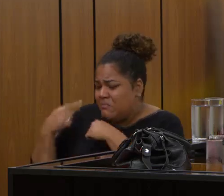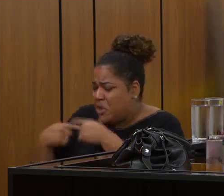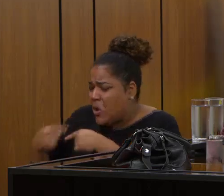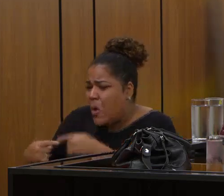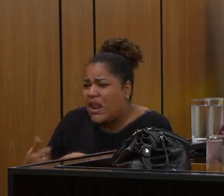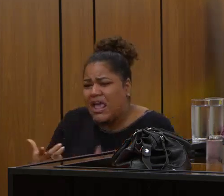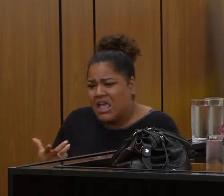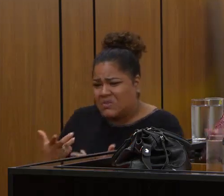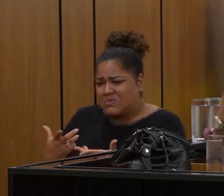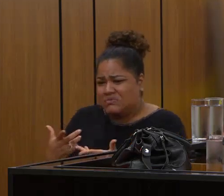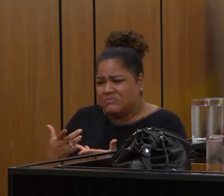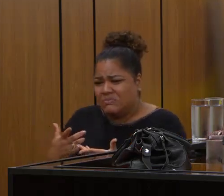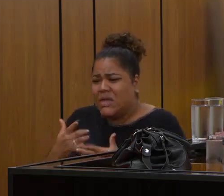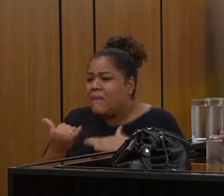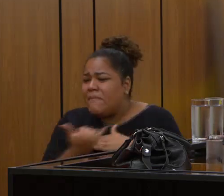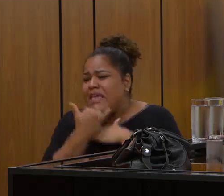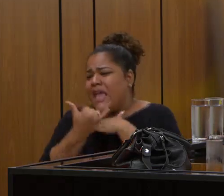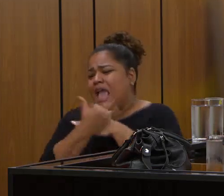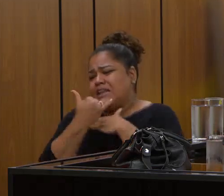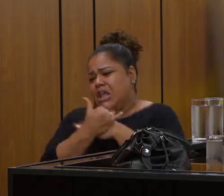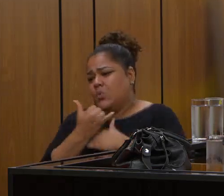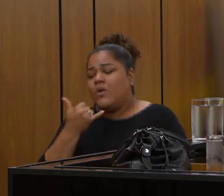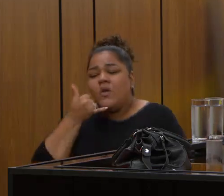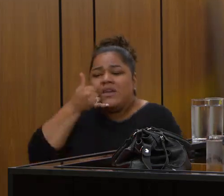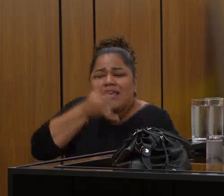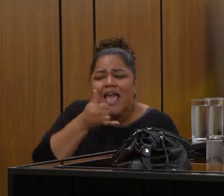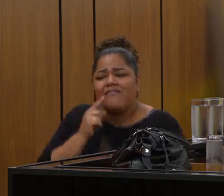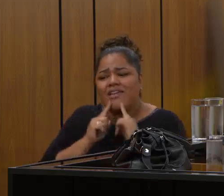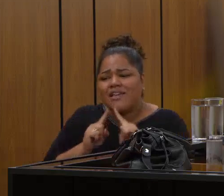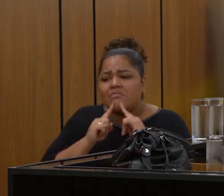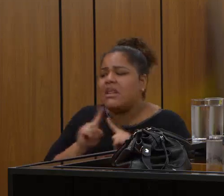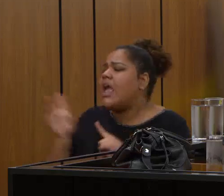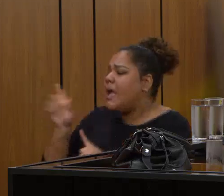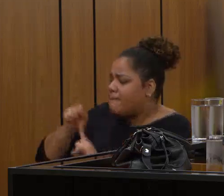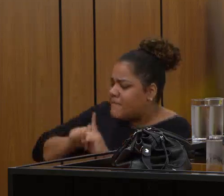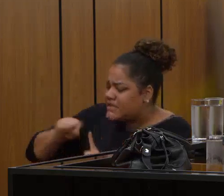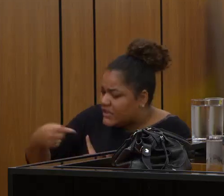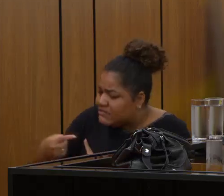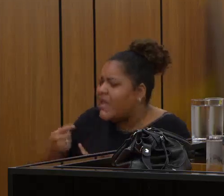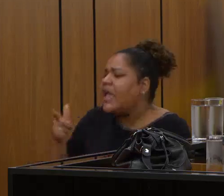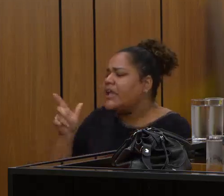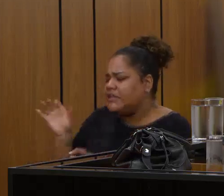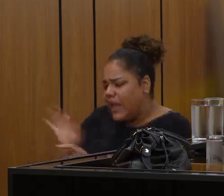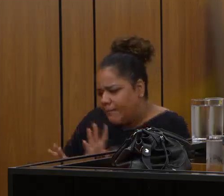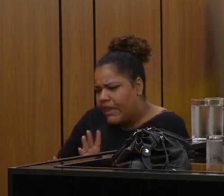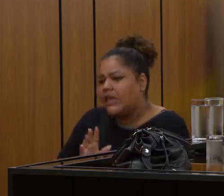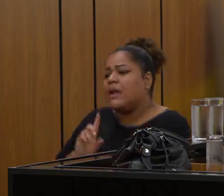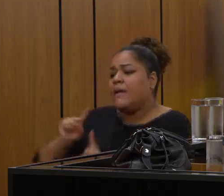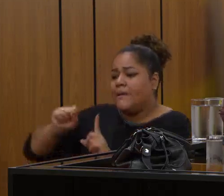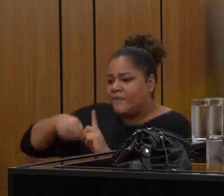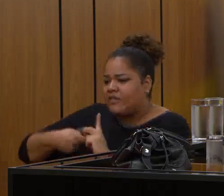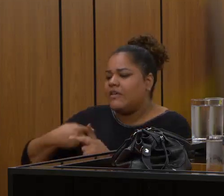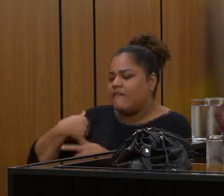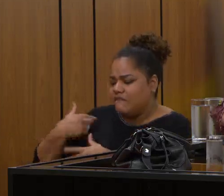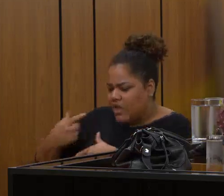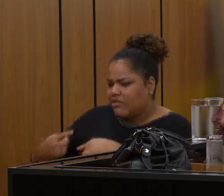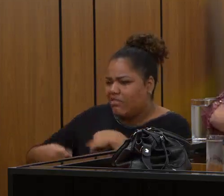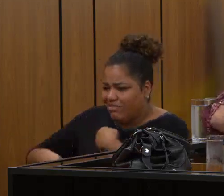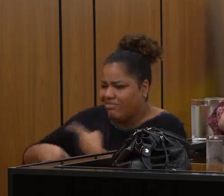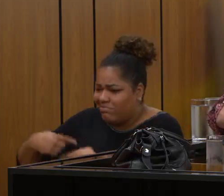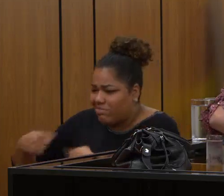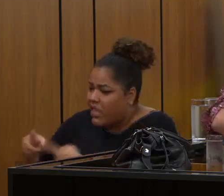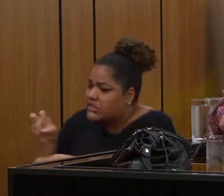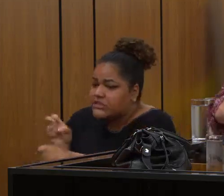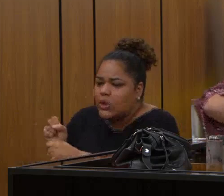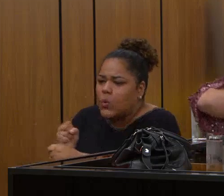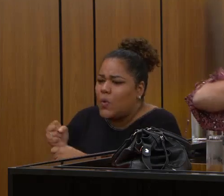quando reclamava falava para mim mês que vem acaba ano que vem acaba e foi levando e eu tenho hoje